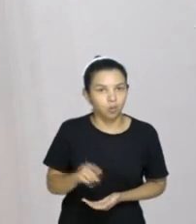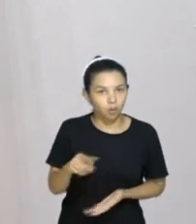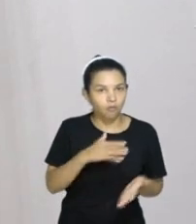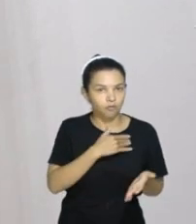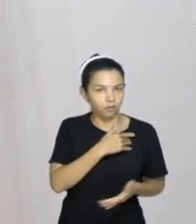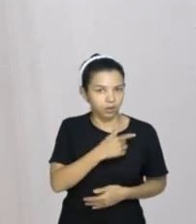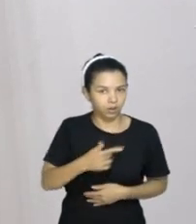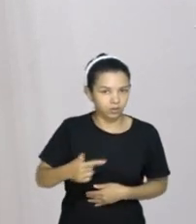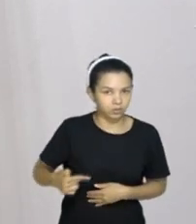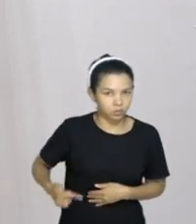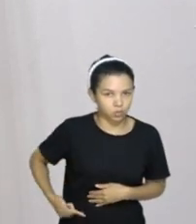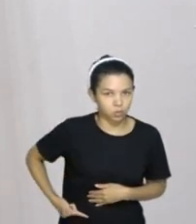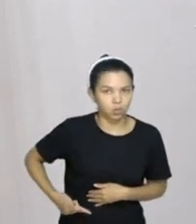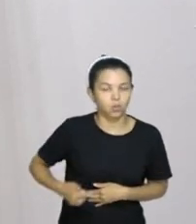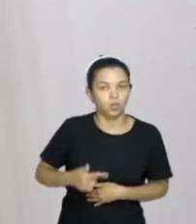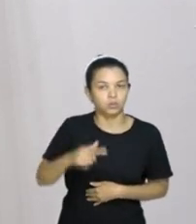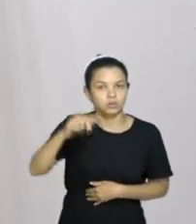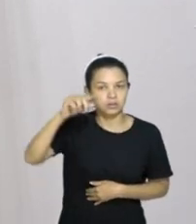Paulo